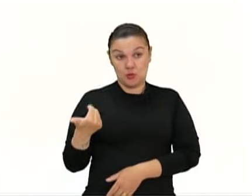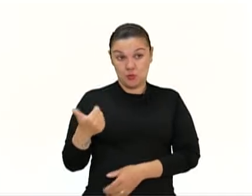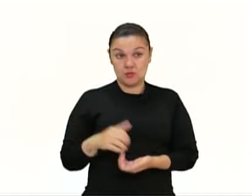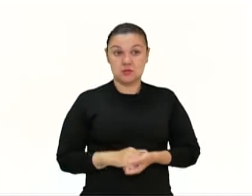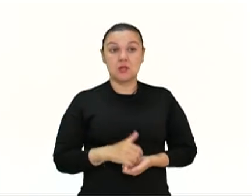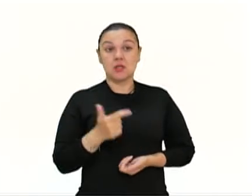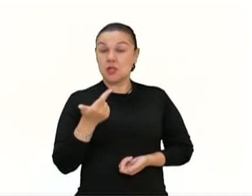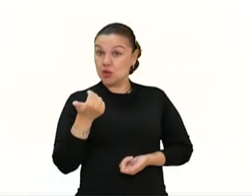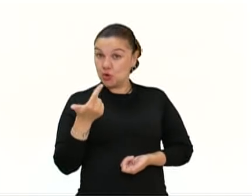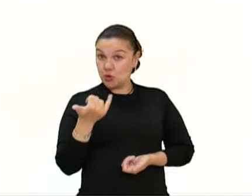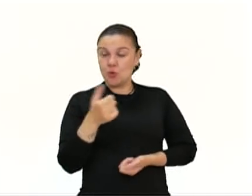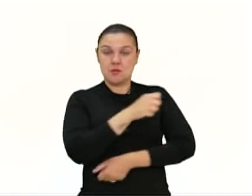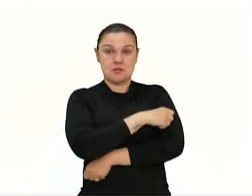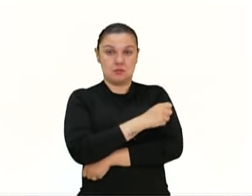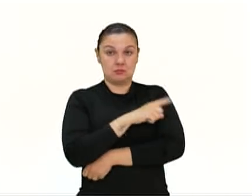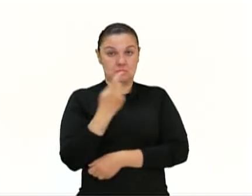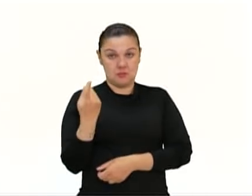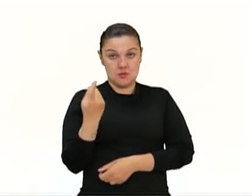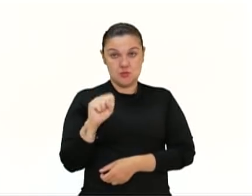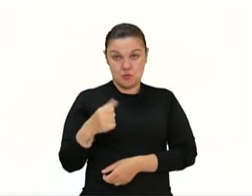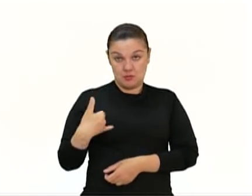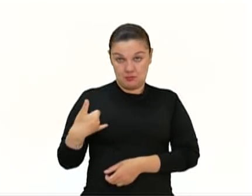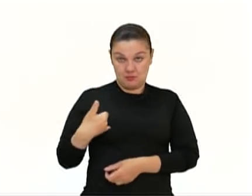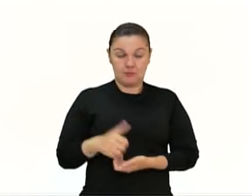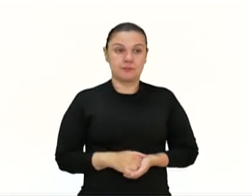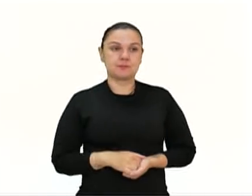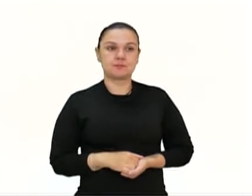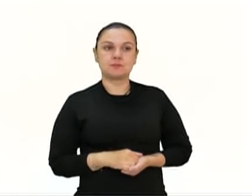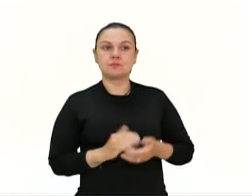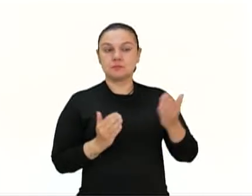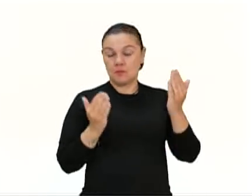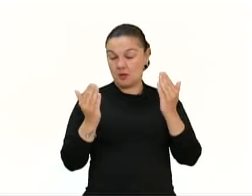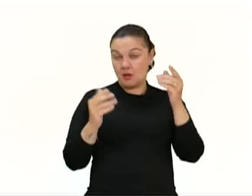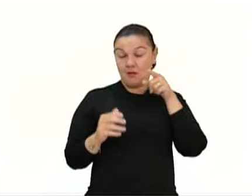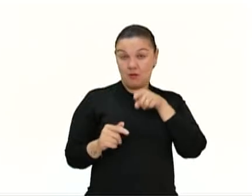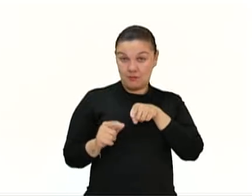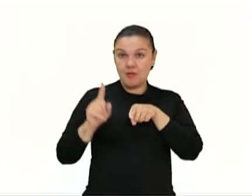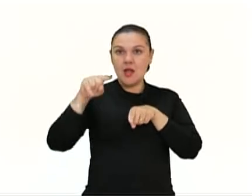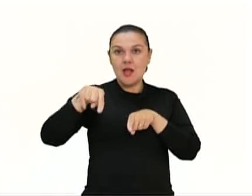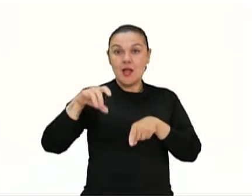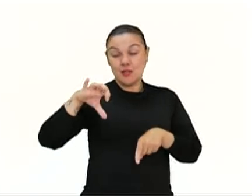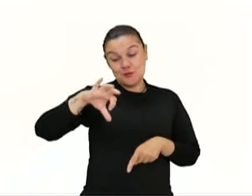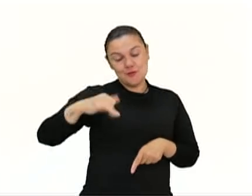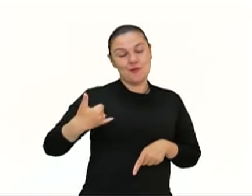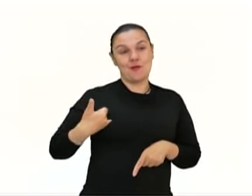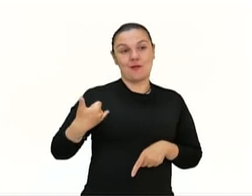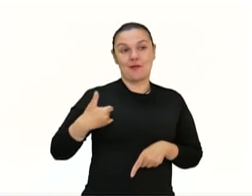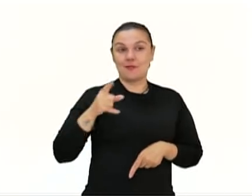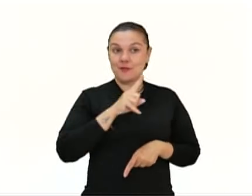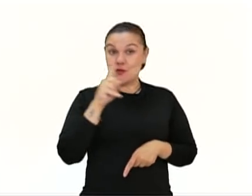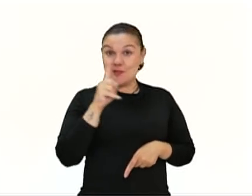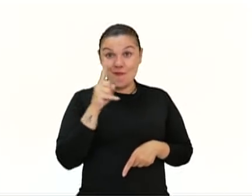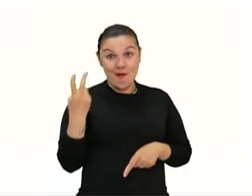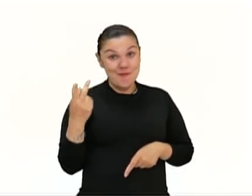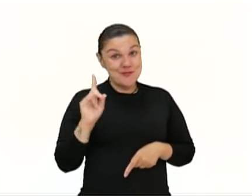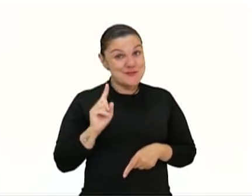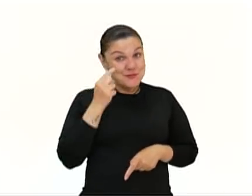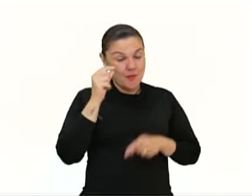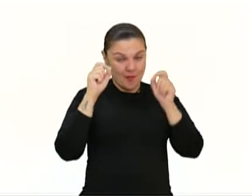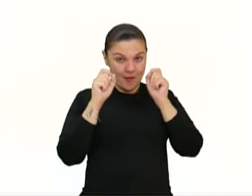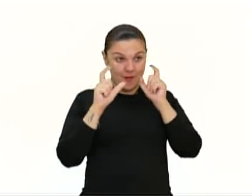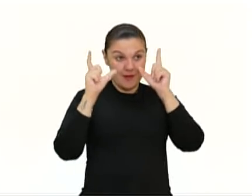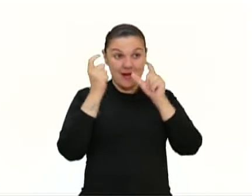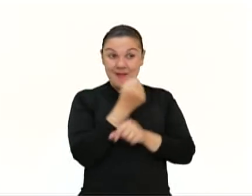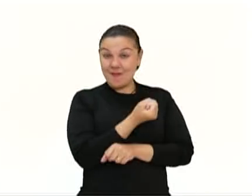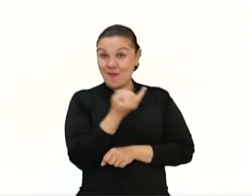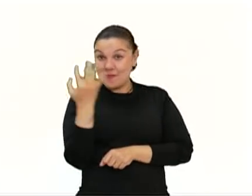E 12 alunos têm 18. Analisando, a gente vê que a moda é 9 anos, não é o 21. 21